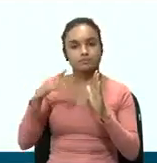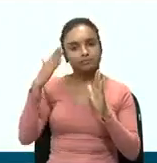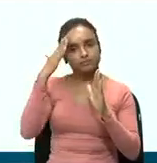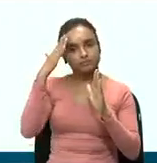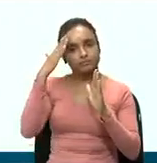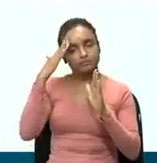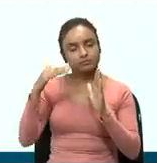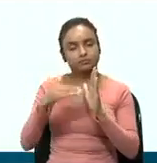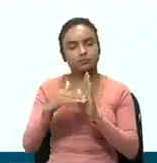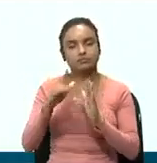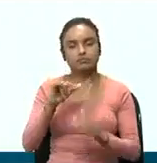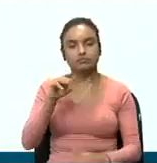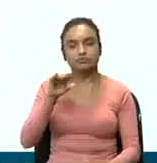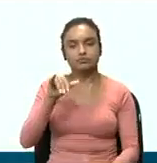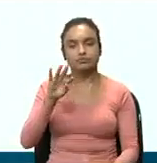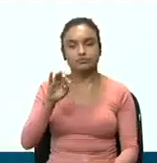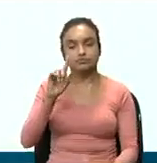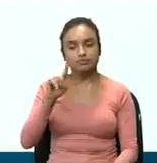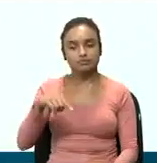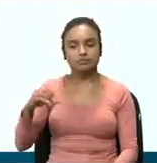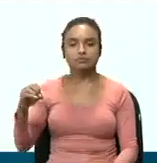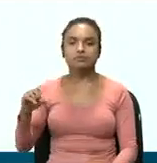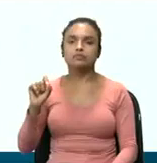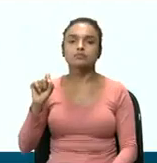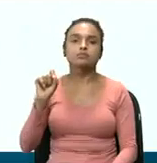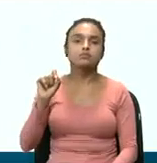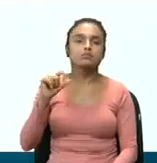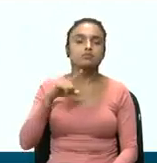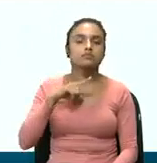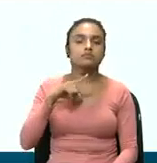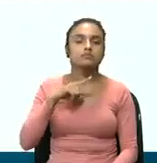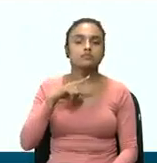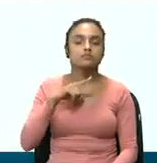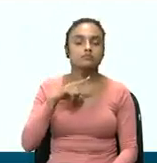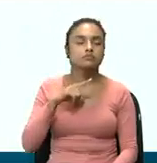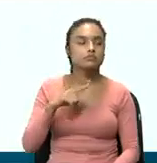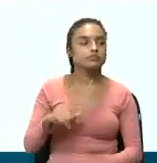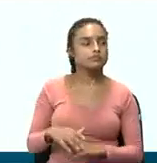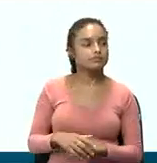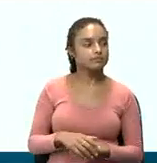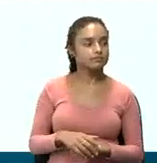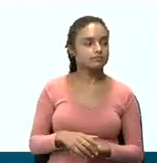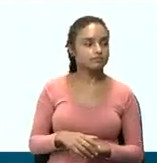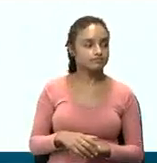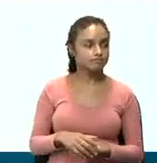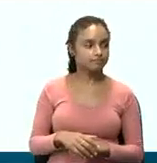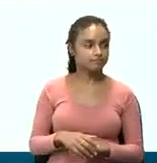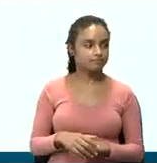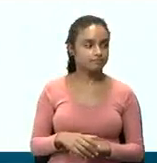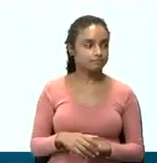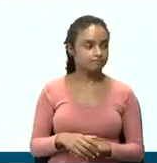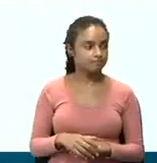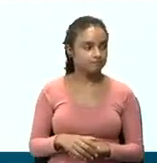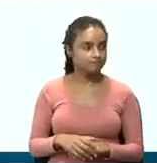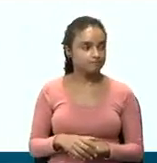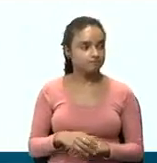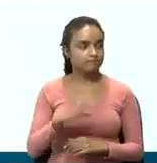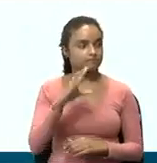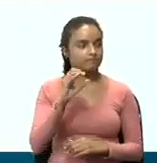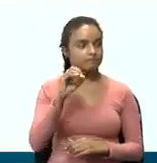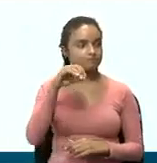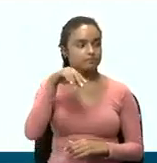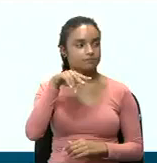limite foi 0, o que eu tenho? Eu tenho então que a série é